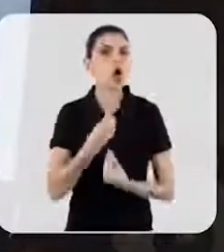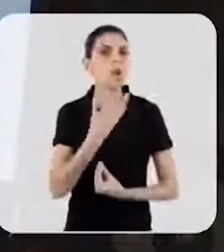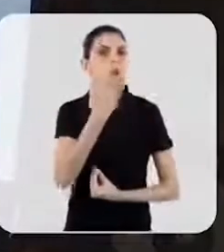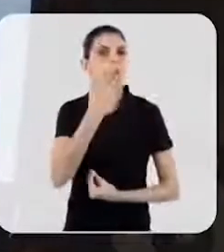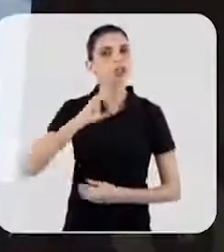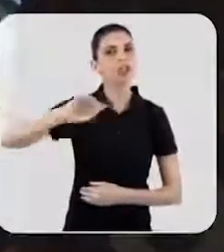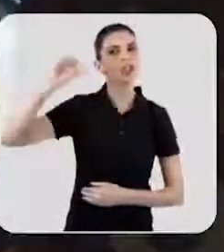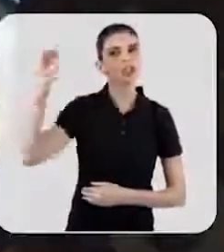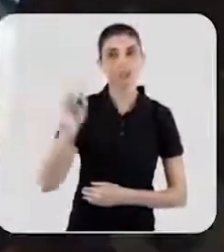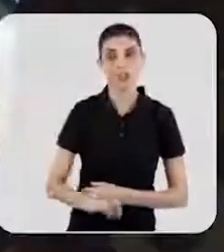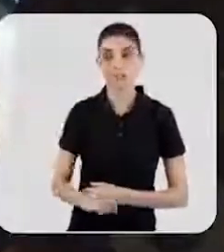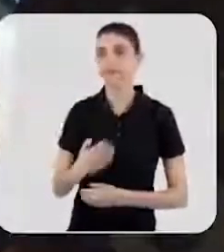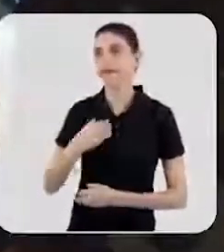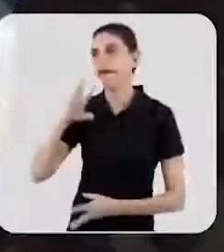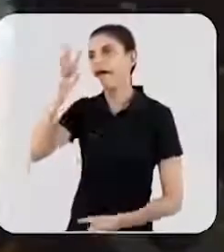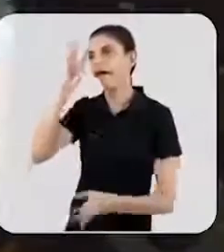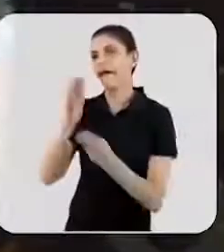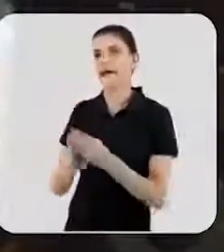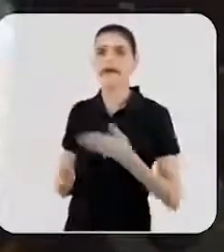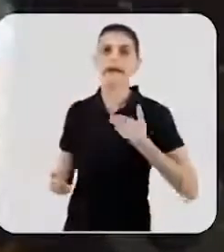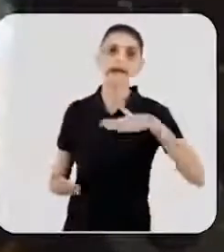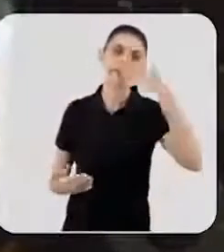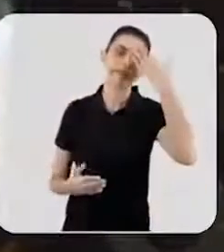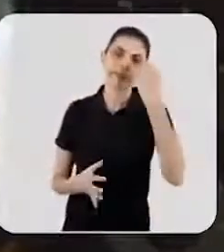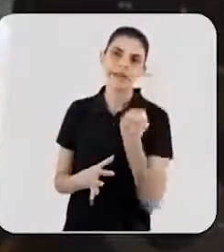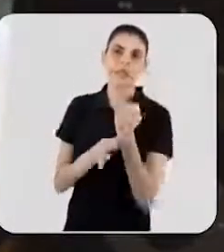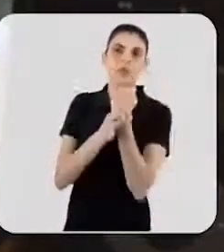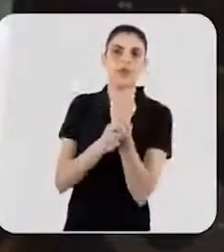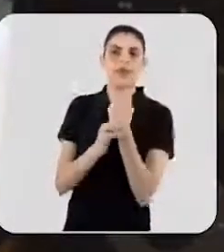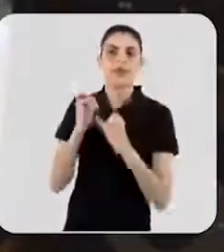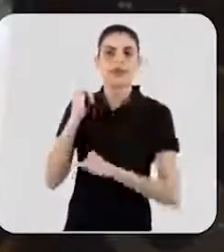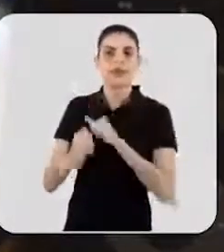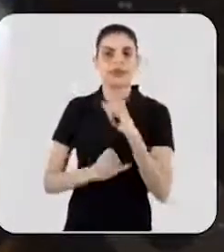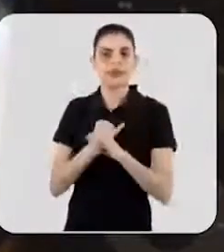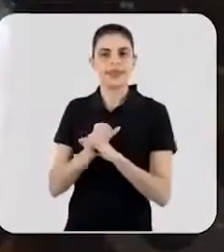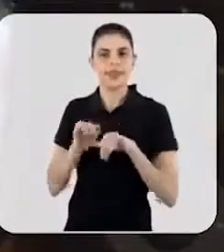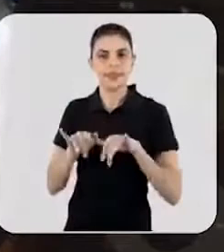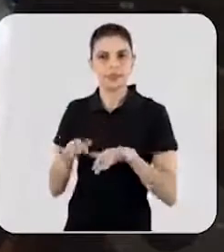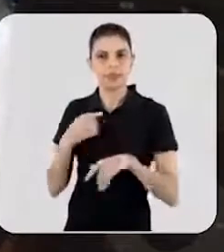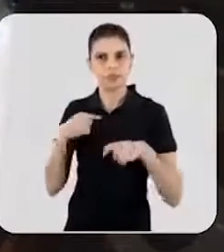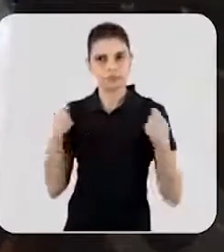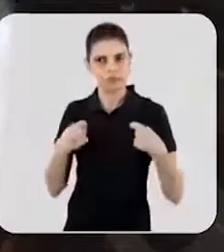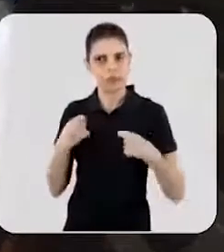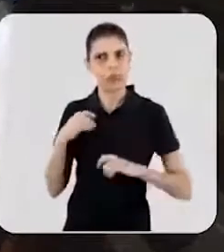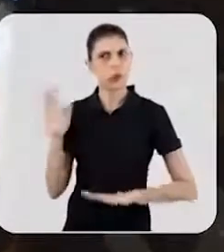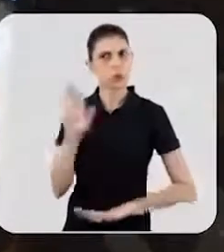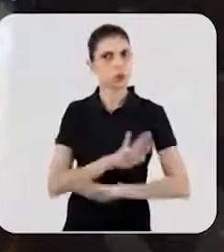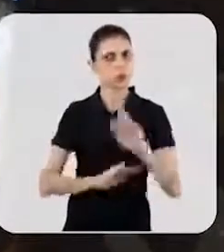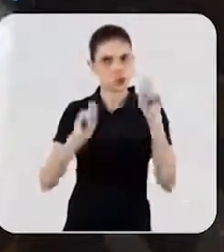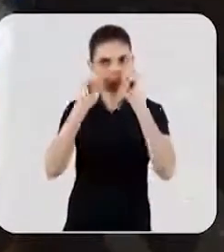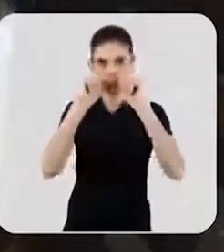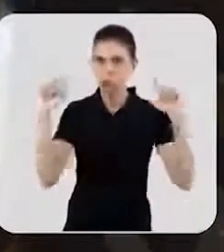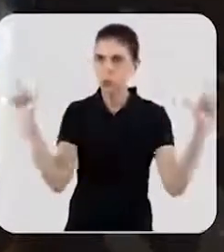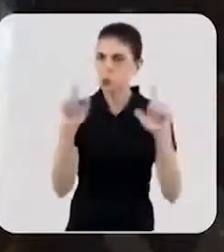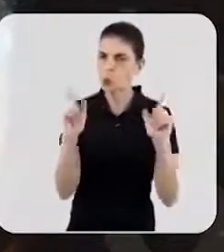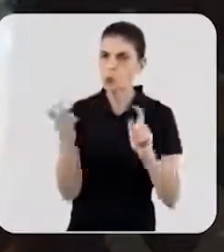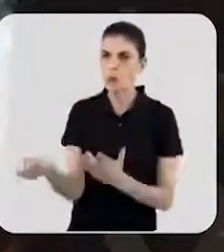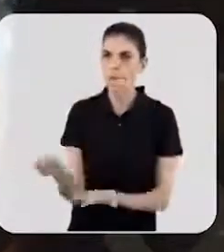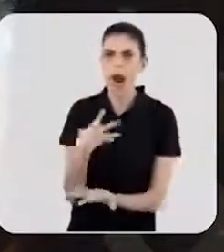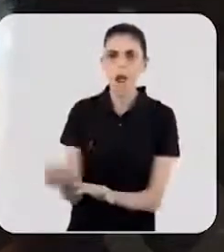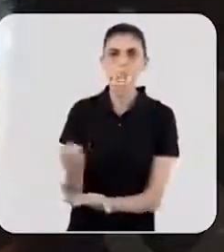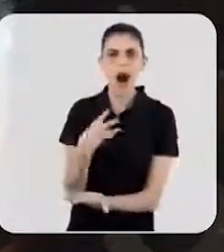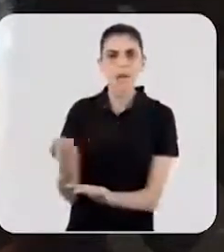os nossos direitos. E depois de entender como é que funciona uma empresa de segurança na internet, a gente percebe que a gente precisa estar super atento a tudo que a